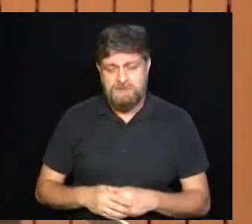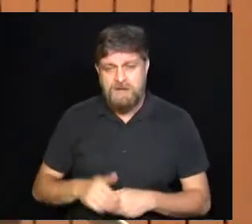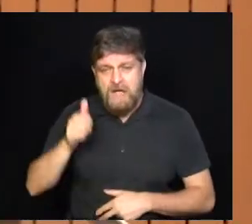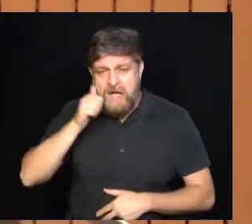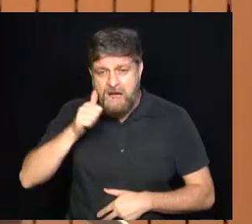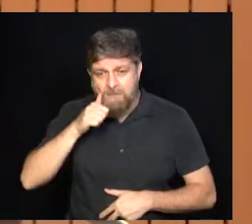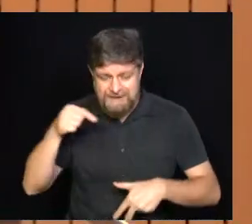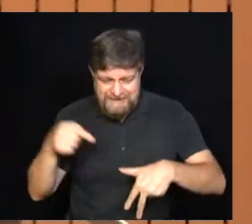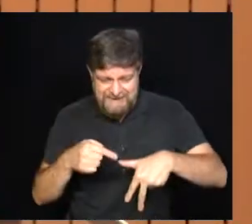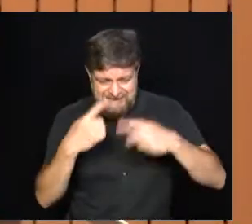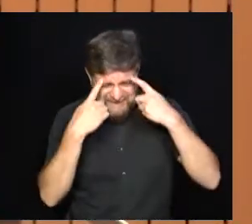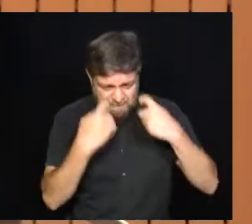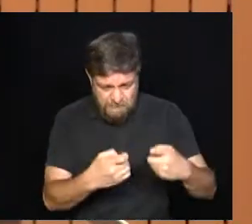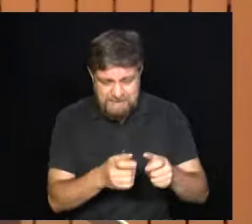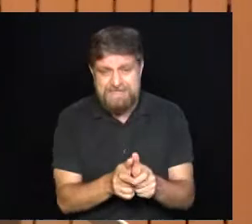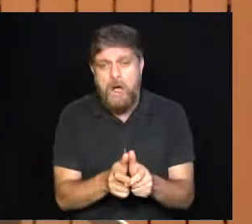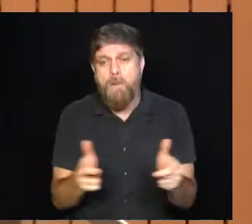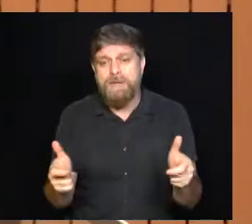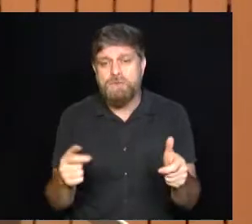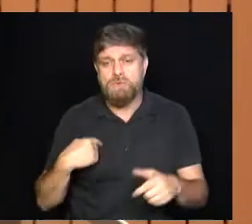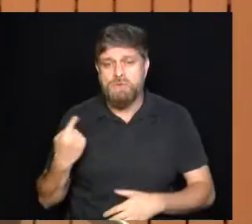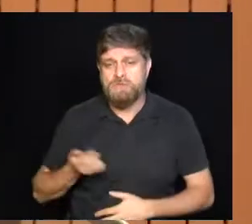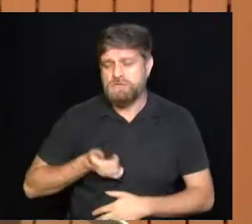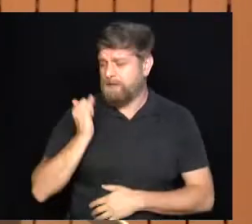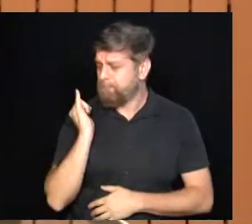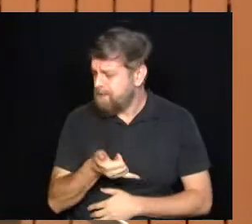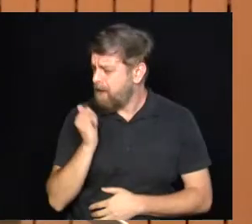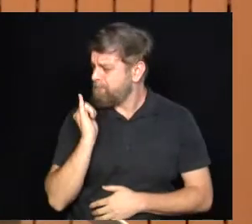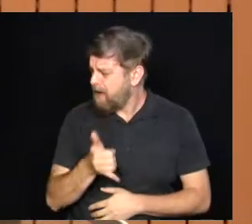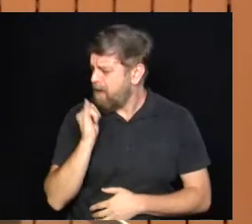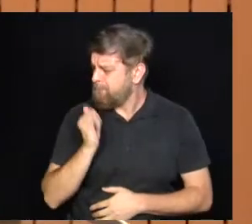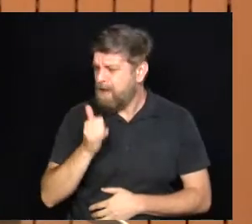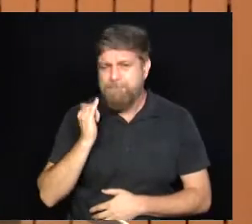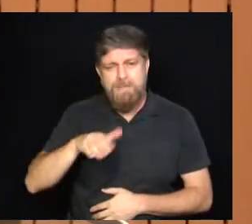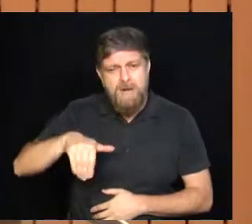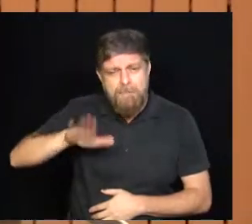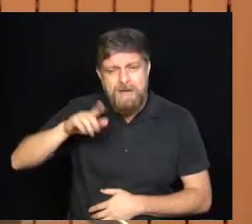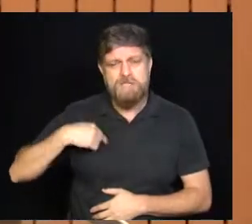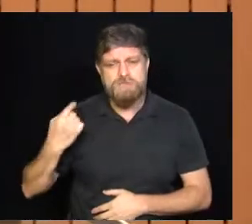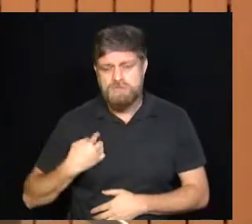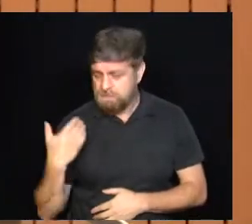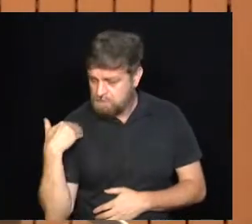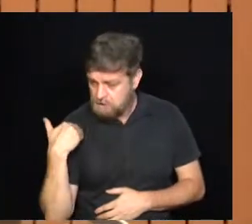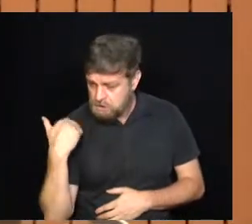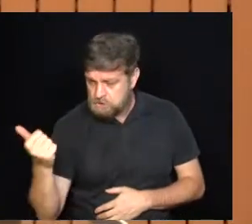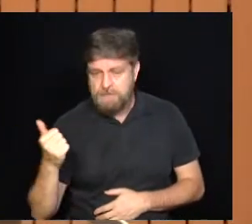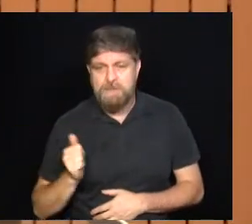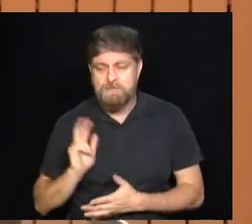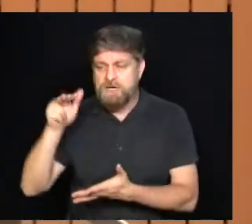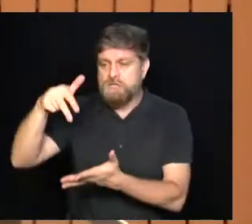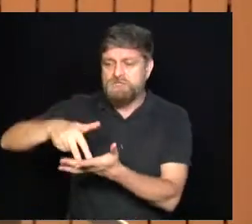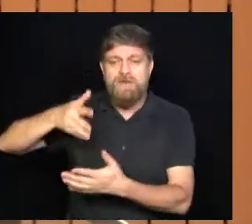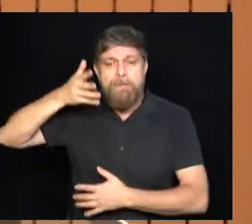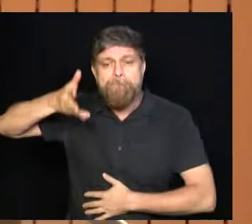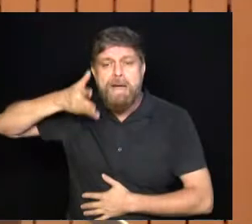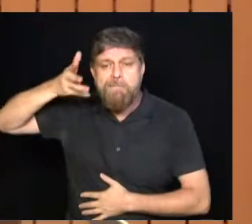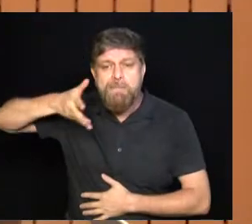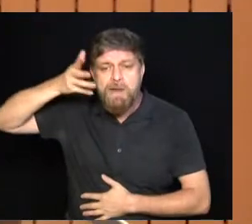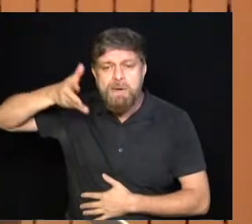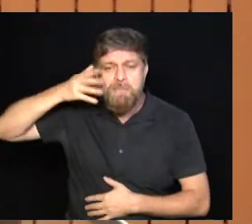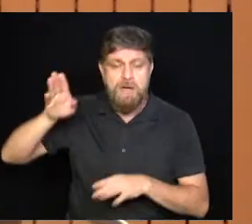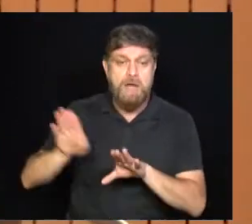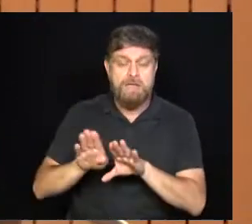ela aumentou, então nós falamos disso muito mais. Somos acionados para falar muito mais disso, e isso também dá